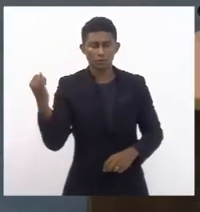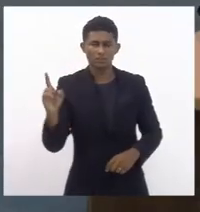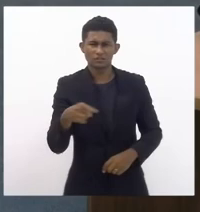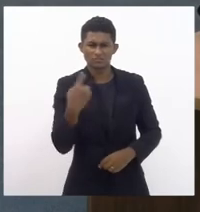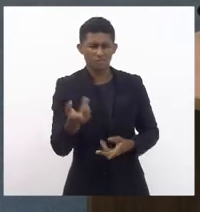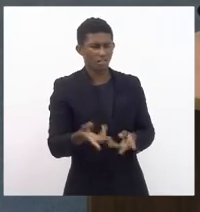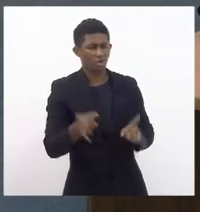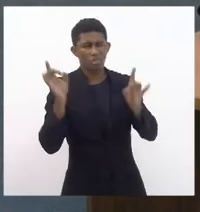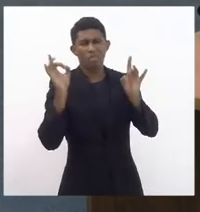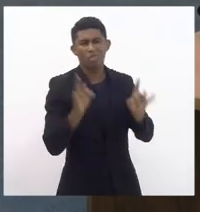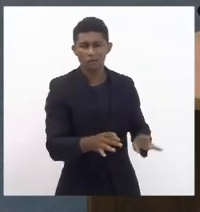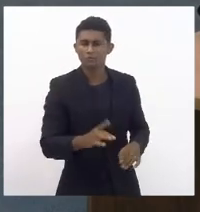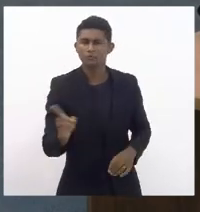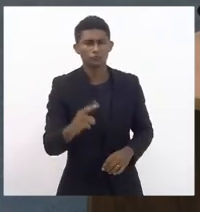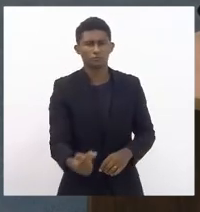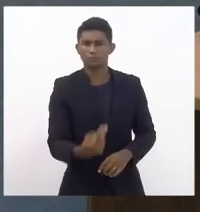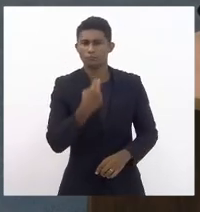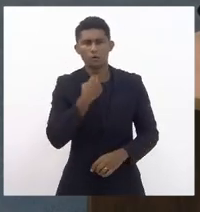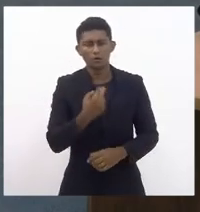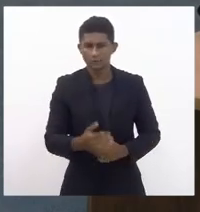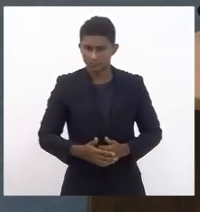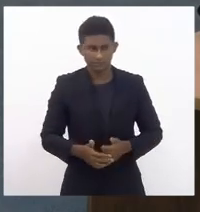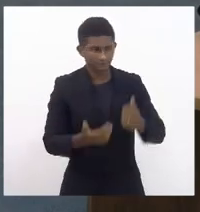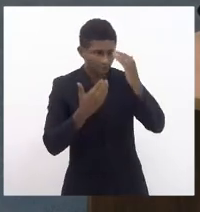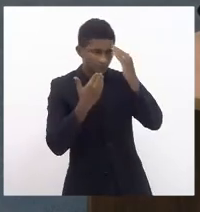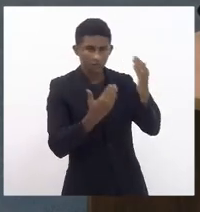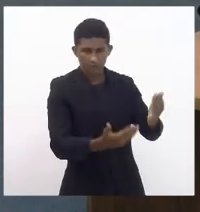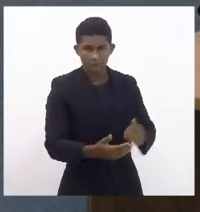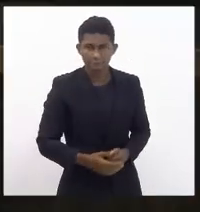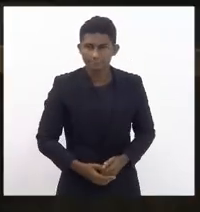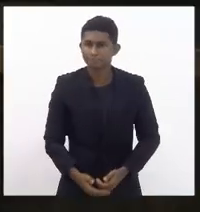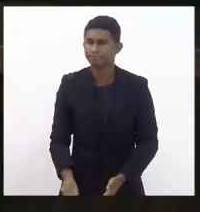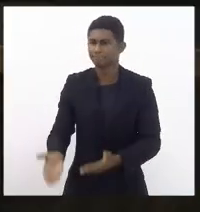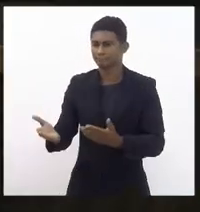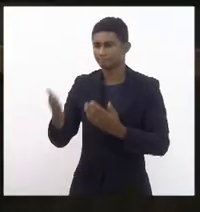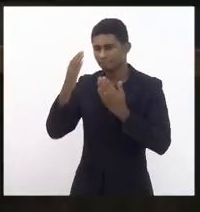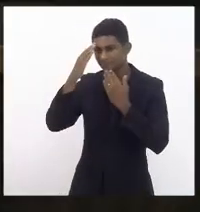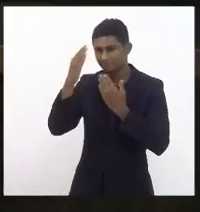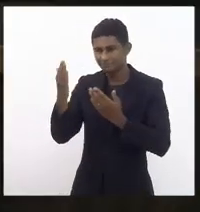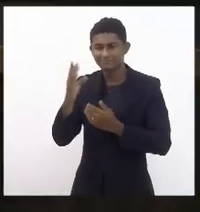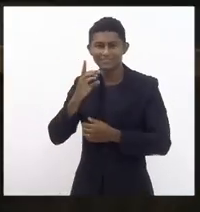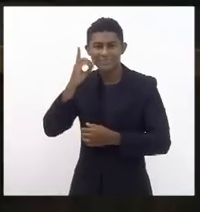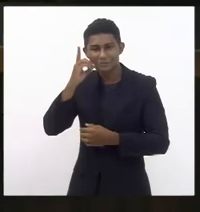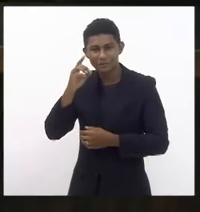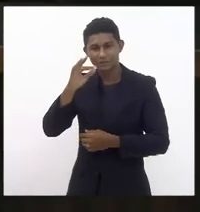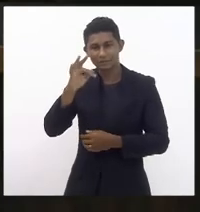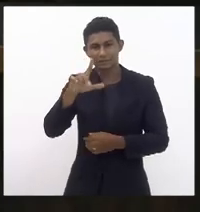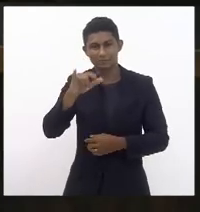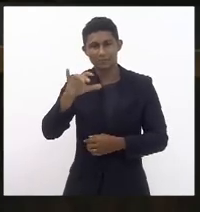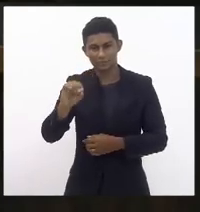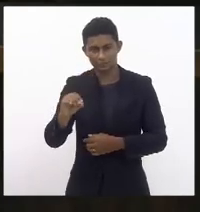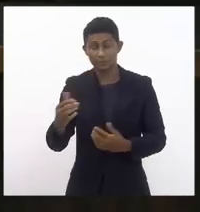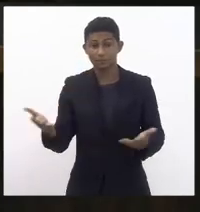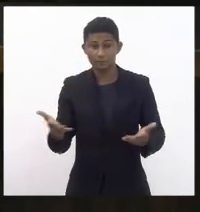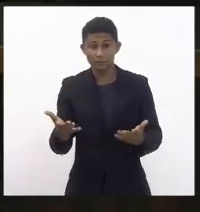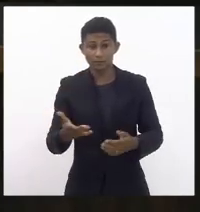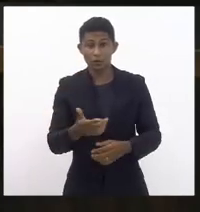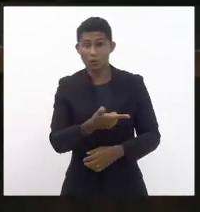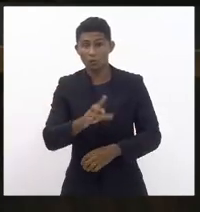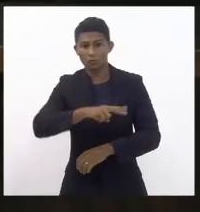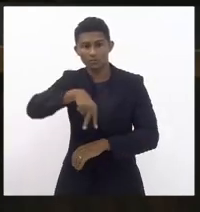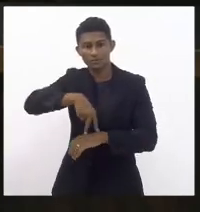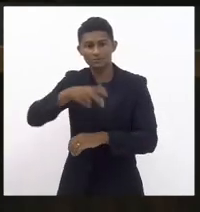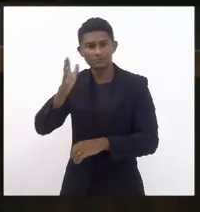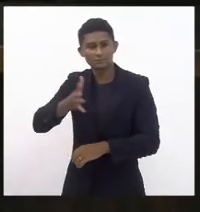acontecer como no plano passado que ficou por último momento Obrigado agradecendo o deputado Flávio serafini próximo jogador inscrito o